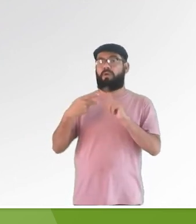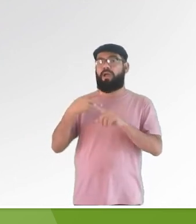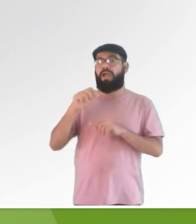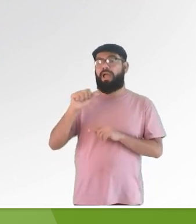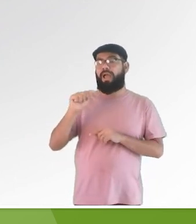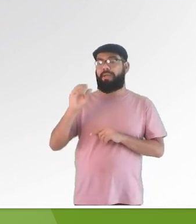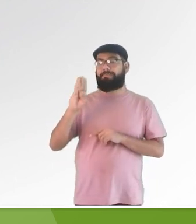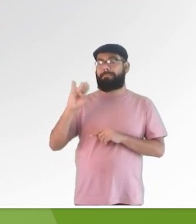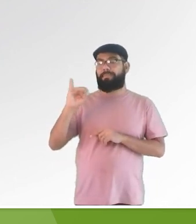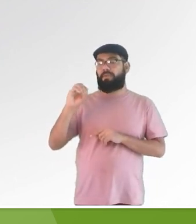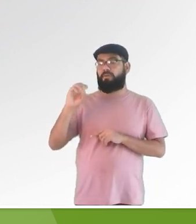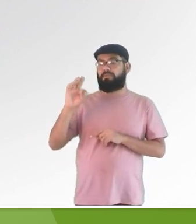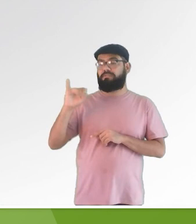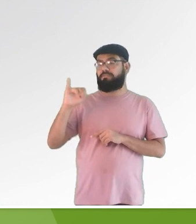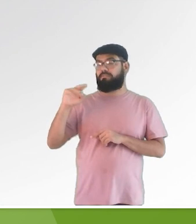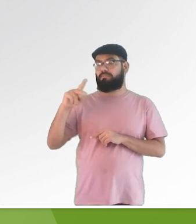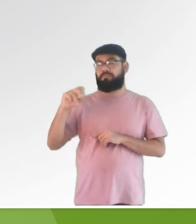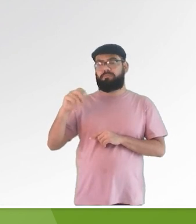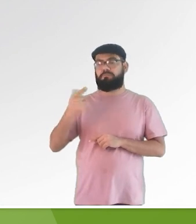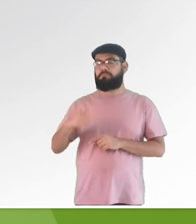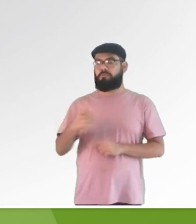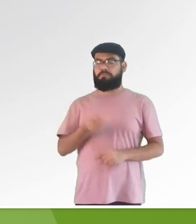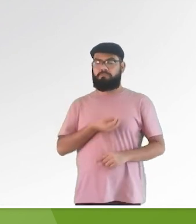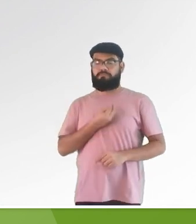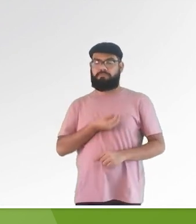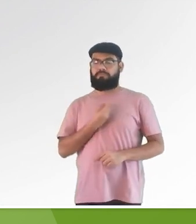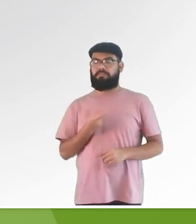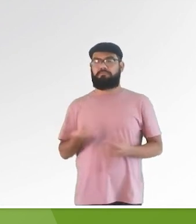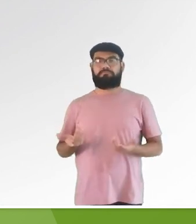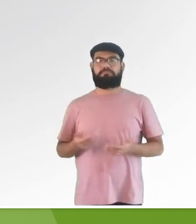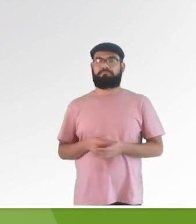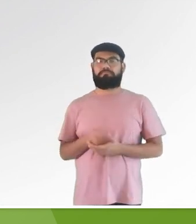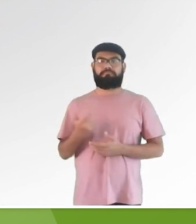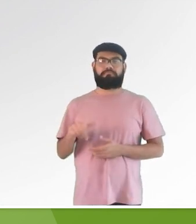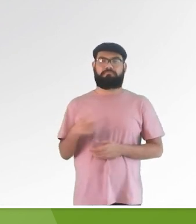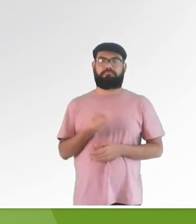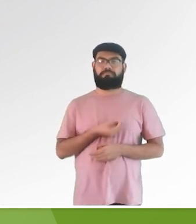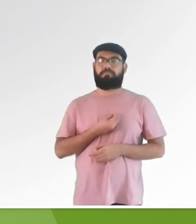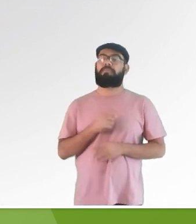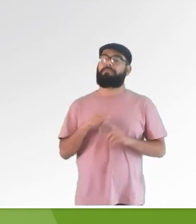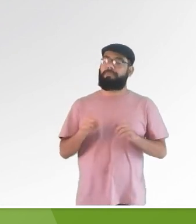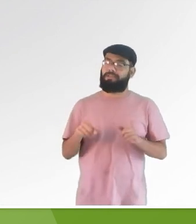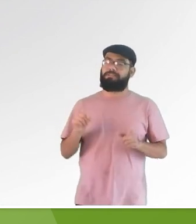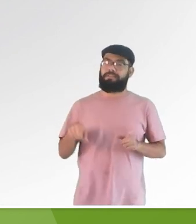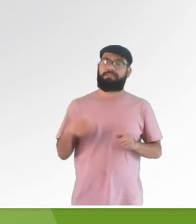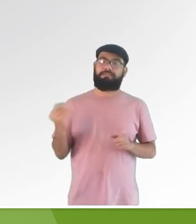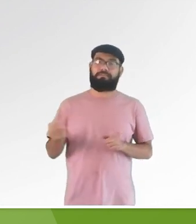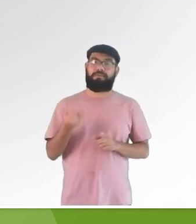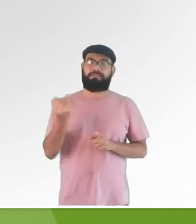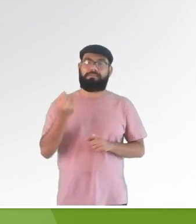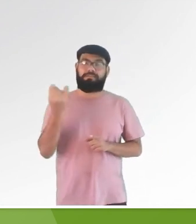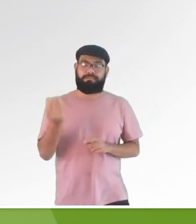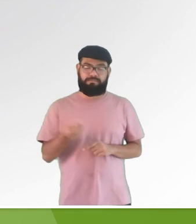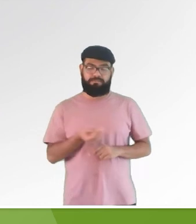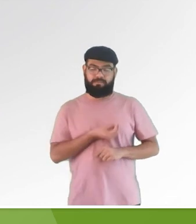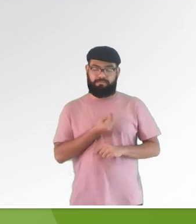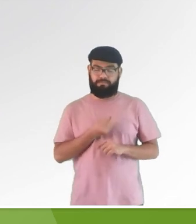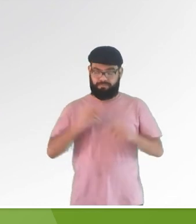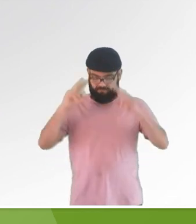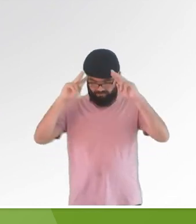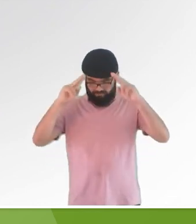não viva, inanimada, mas que é extremamente importante para a sobrevivência dos seres vivos, para